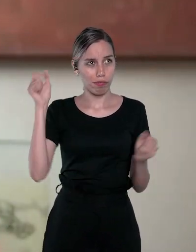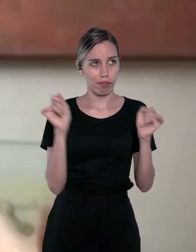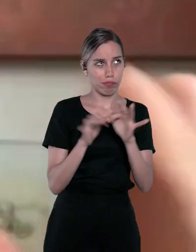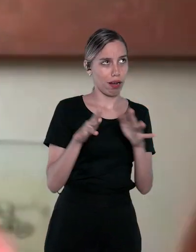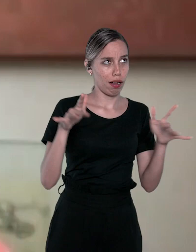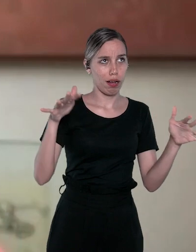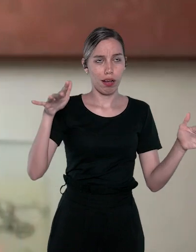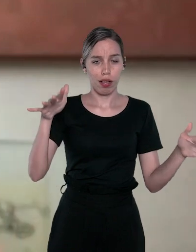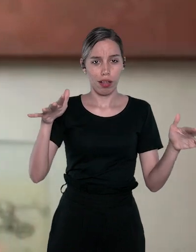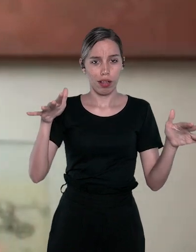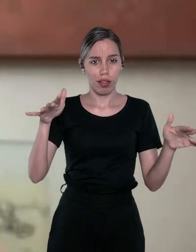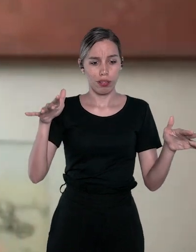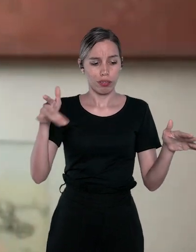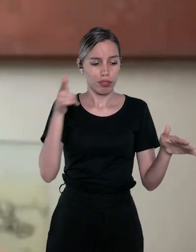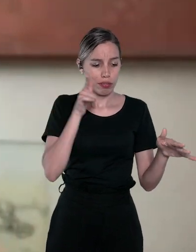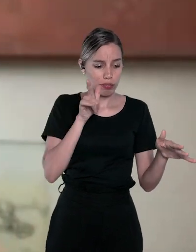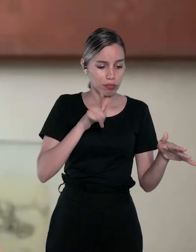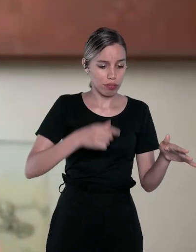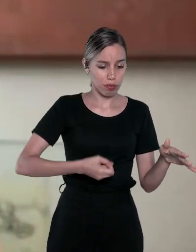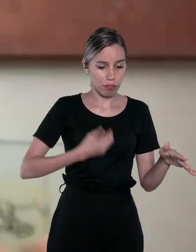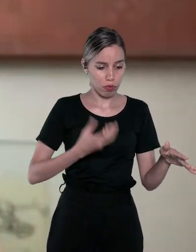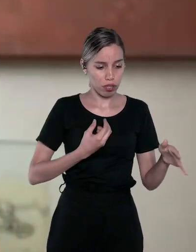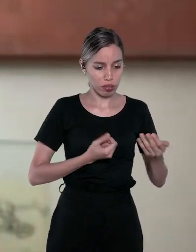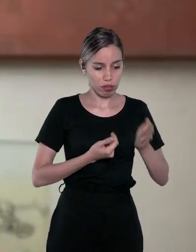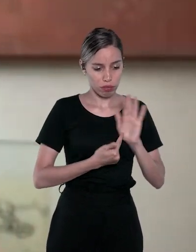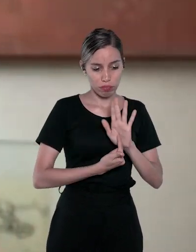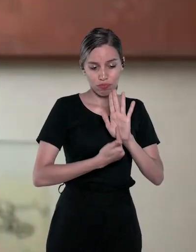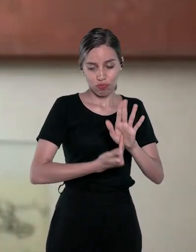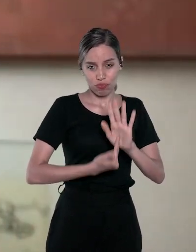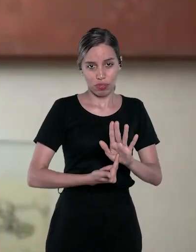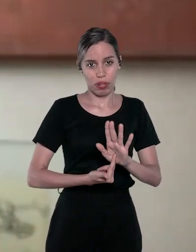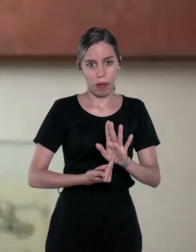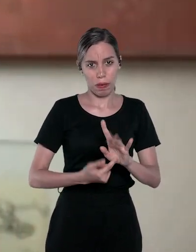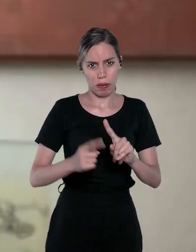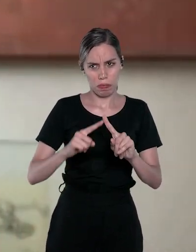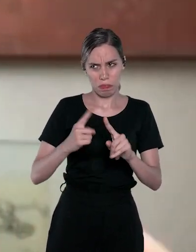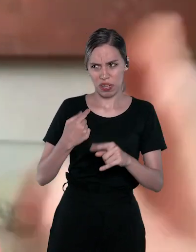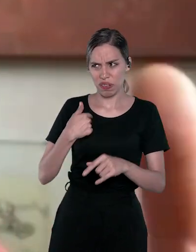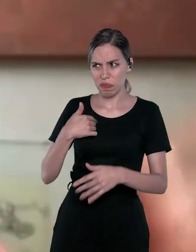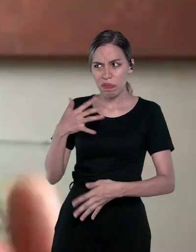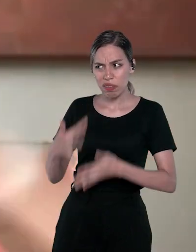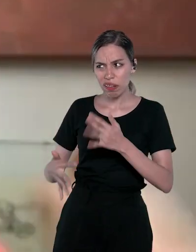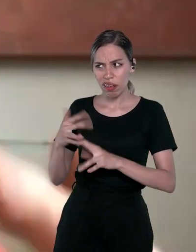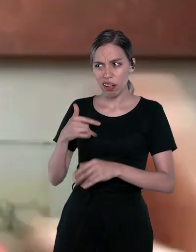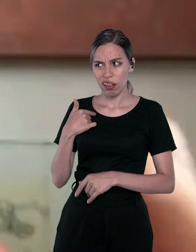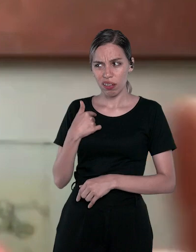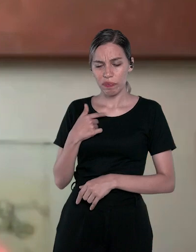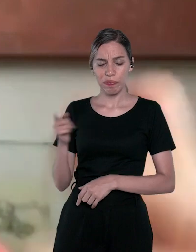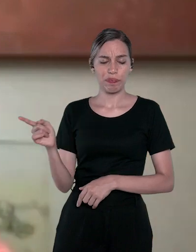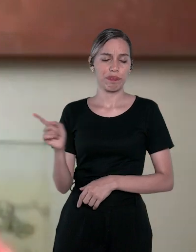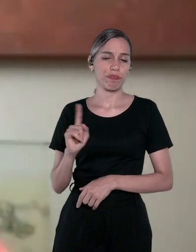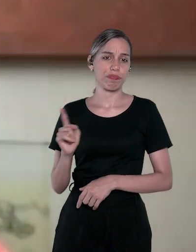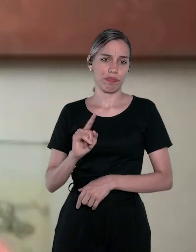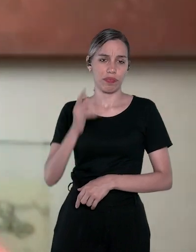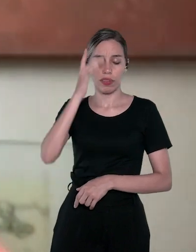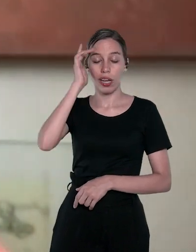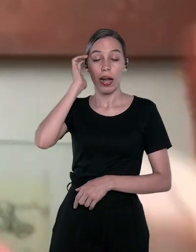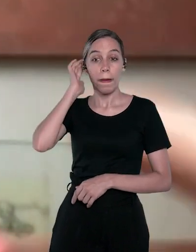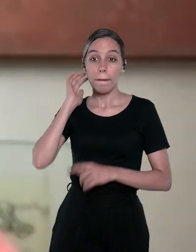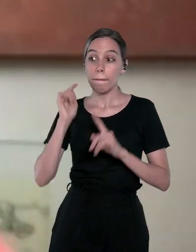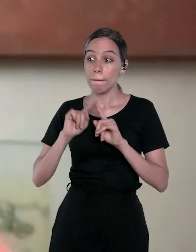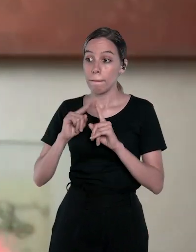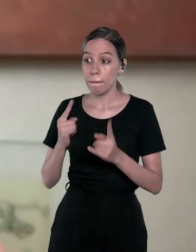misticismo dela se reflete na sua poesia. Isso não me incomoda absolutamente, me incomoda. O que me agrada, o que